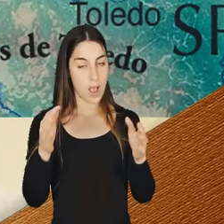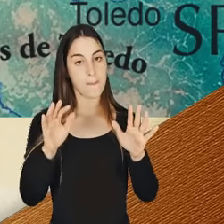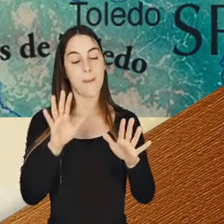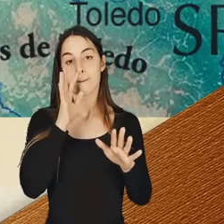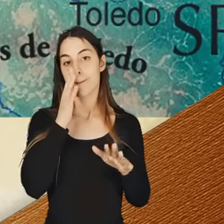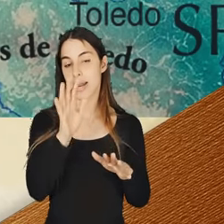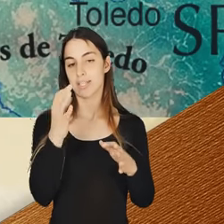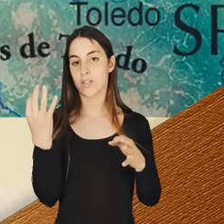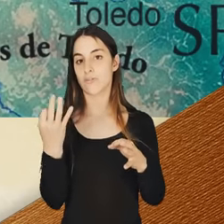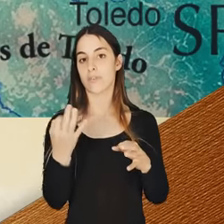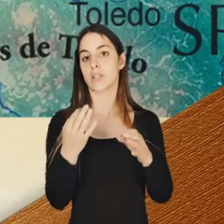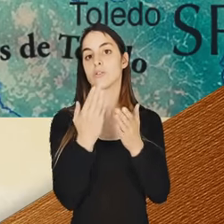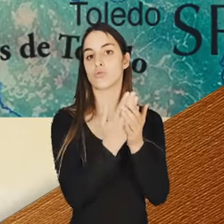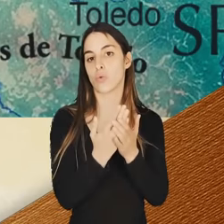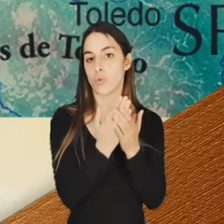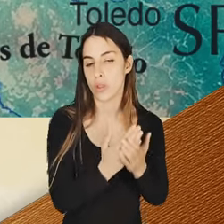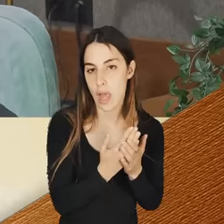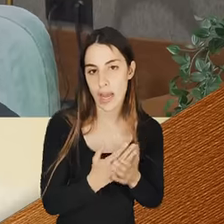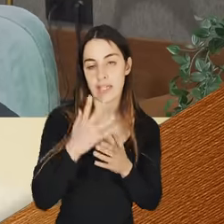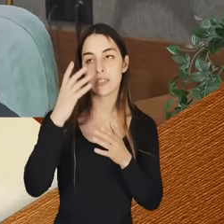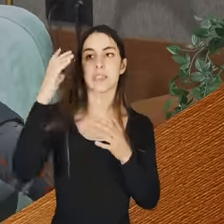bom estudar a altas temperaturas e ao sol.